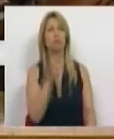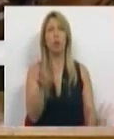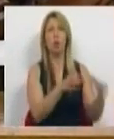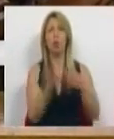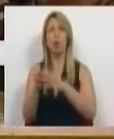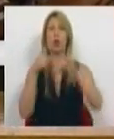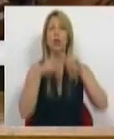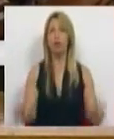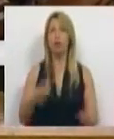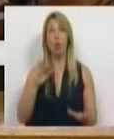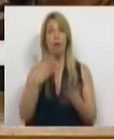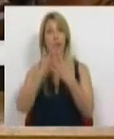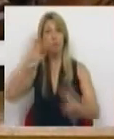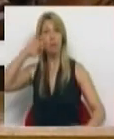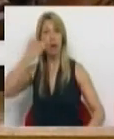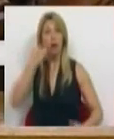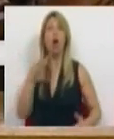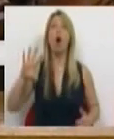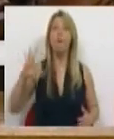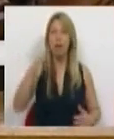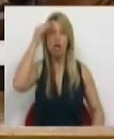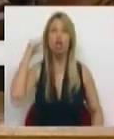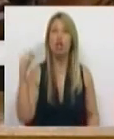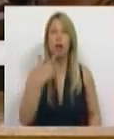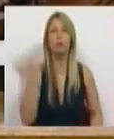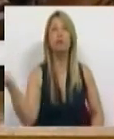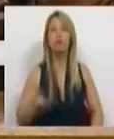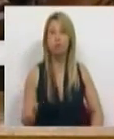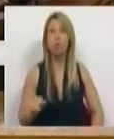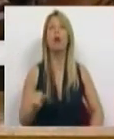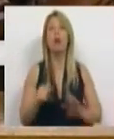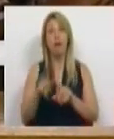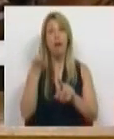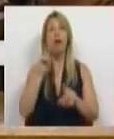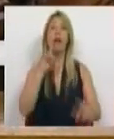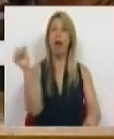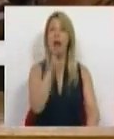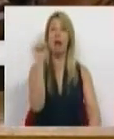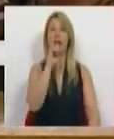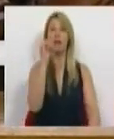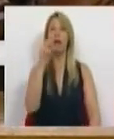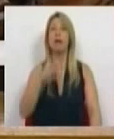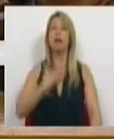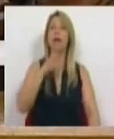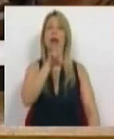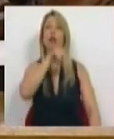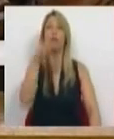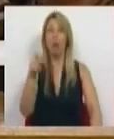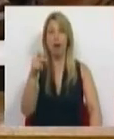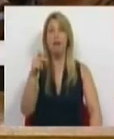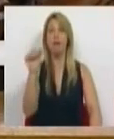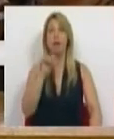fizeram ao povo e ao país, não deixaremos que se esqueçam as vezes em que cantar a grândola foi a arma com que se calou as medidas do